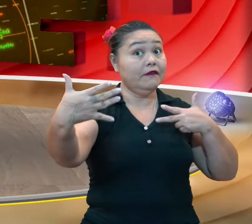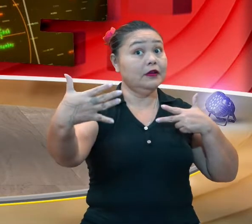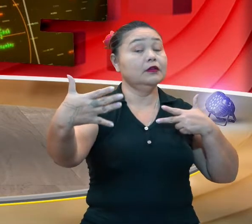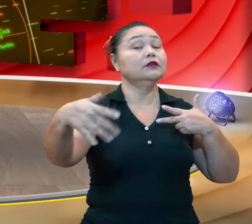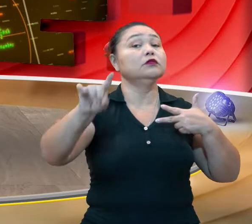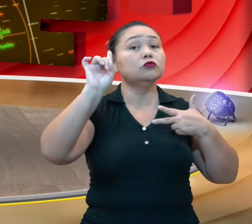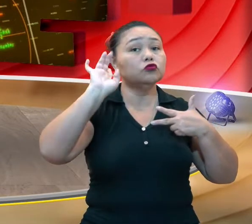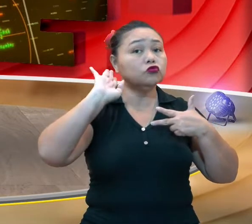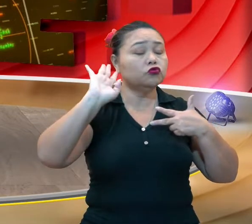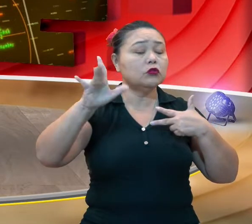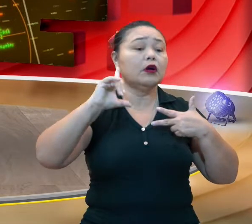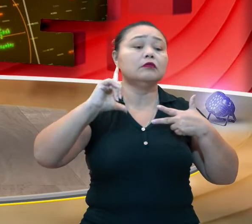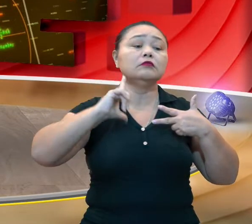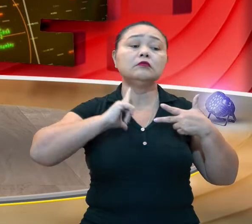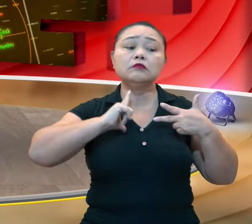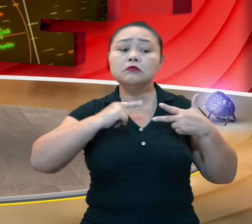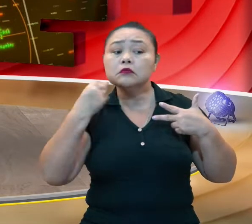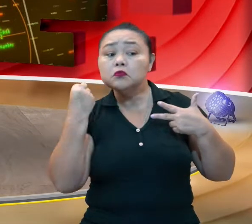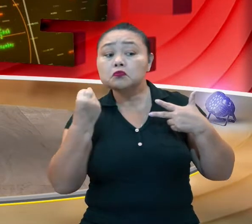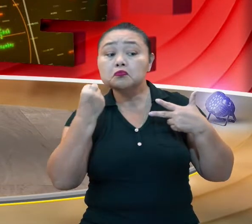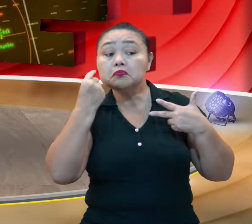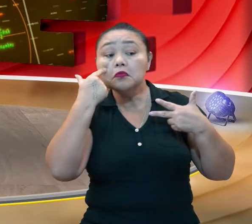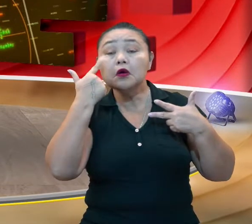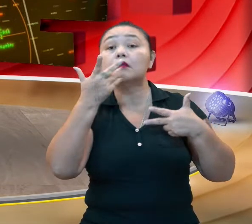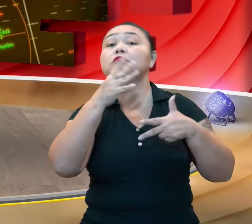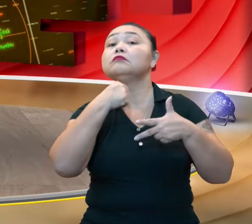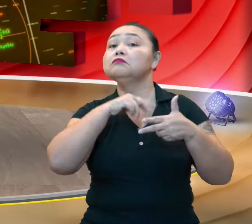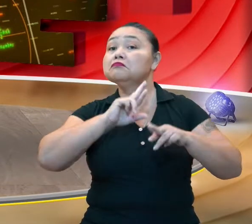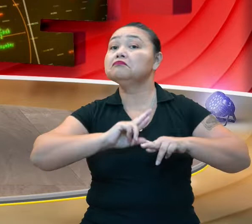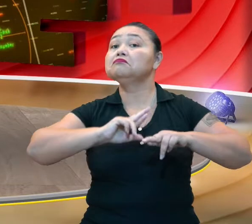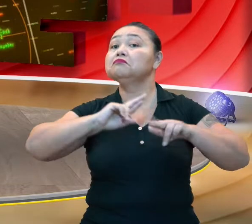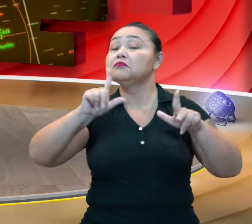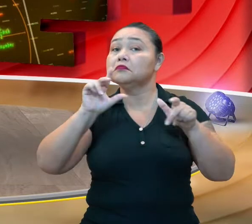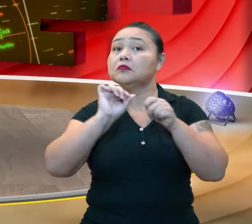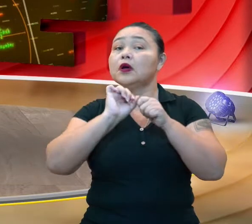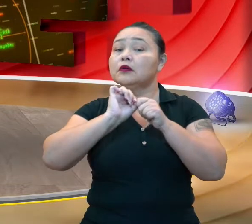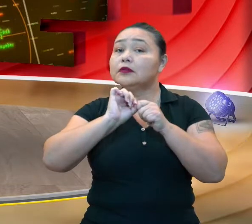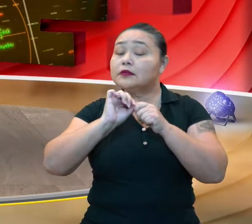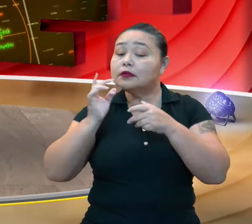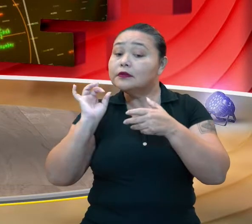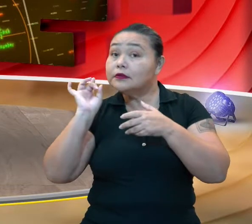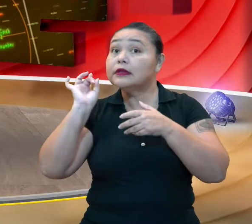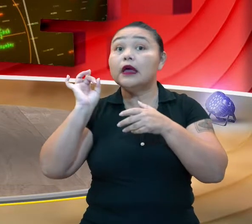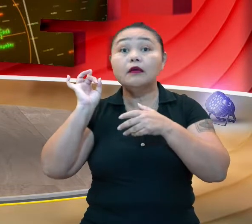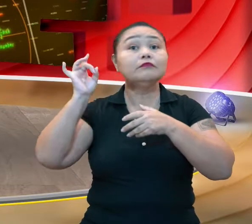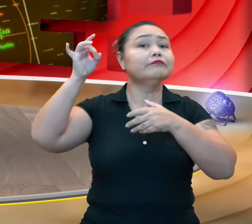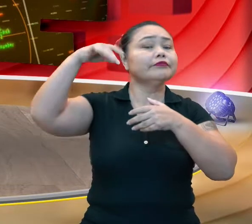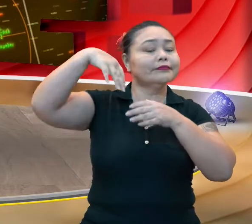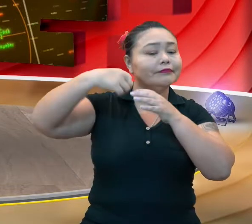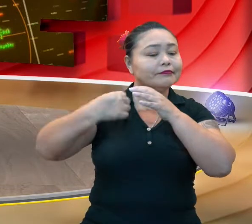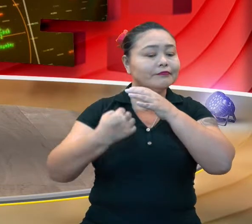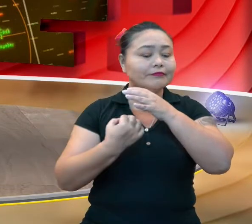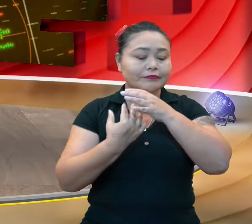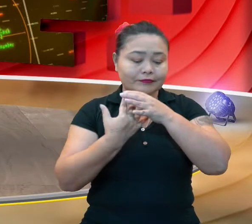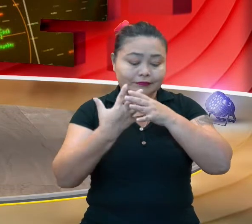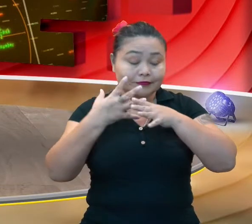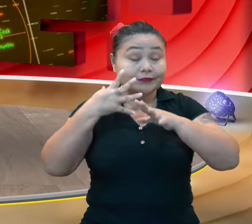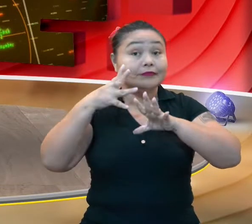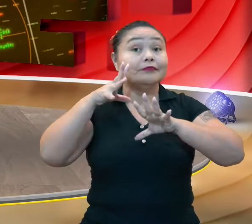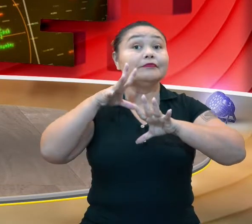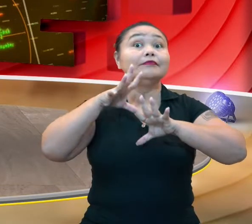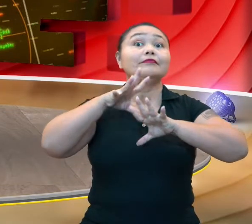visão diferenciada. E isso é o que nós esperamos. Essa é a semente que nós lançamos, que vocês possam despertar já